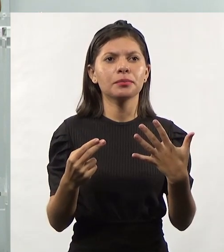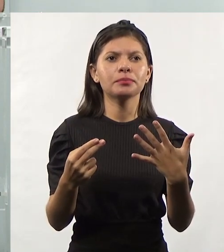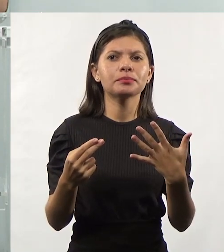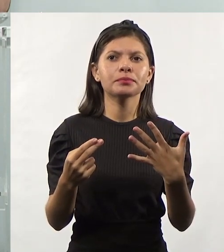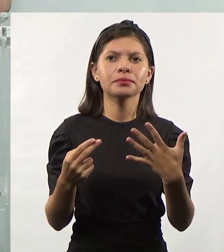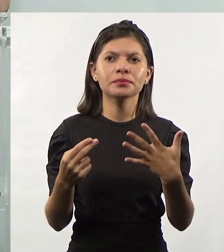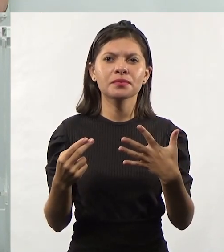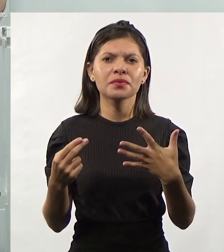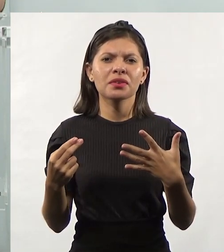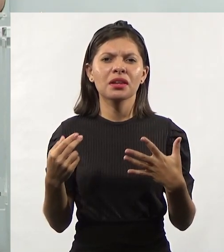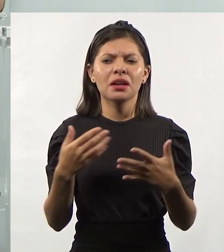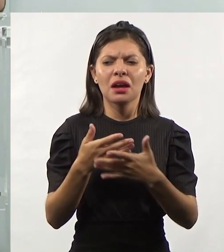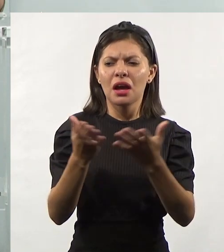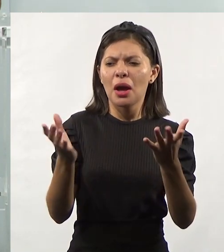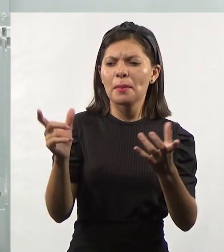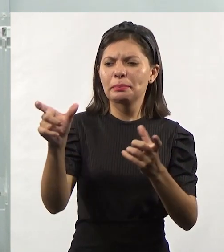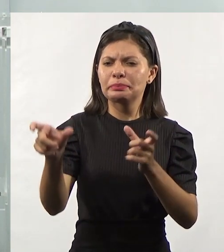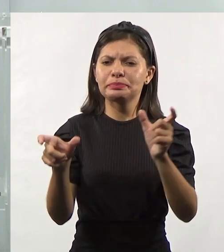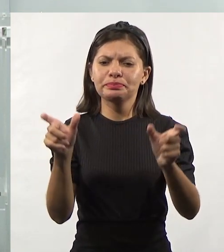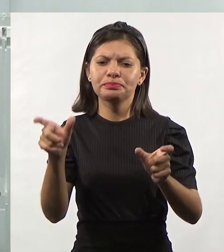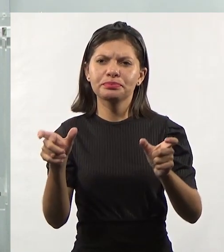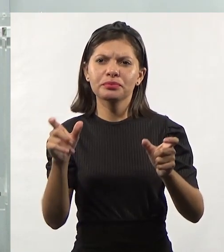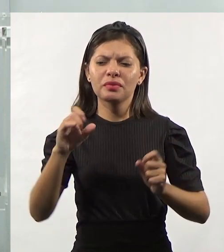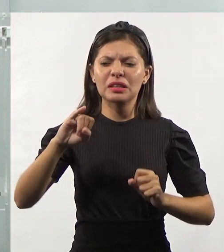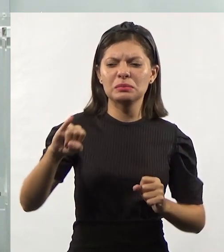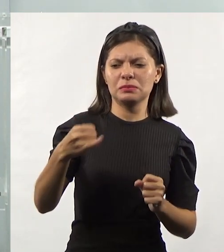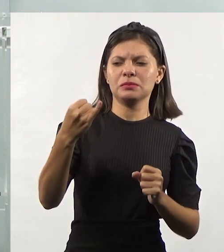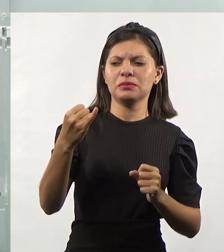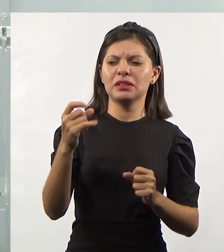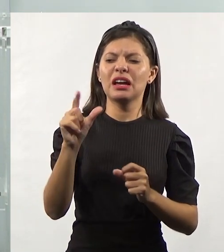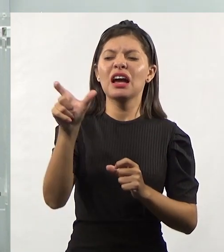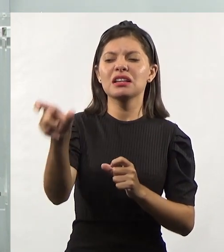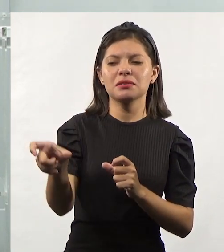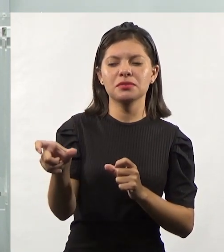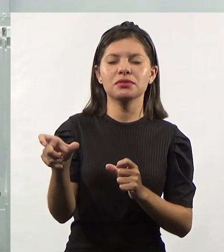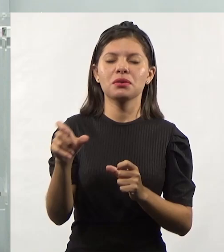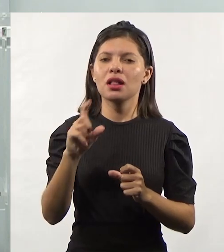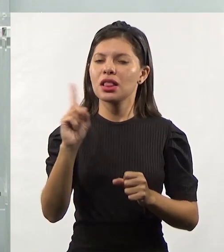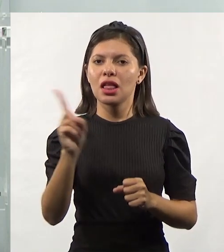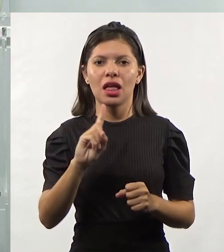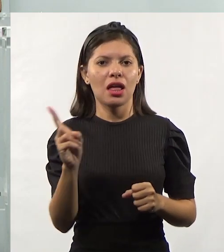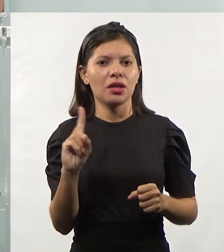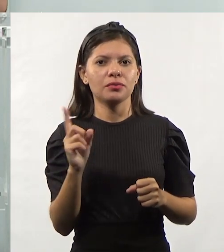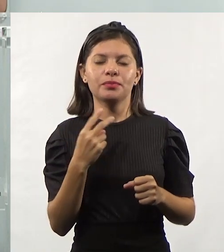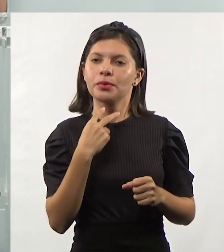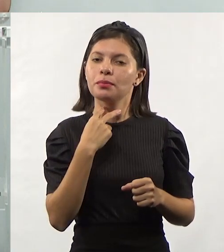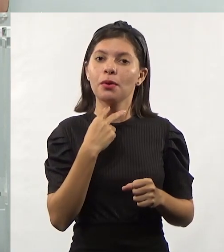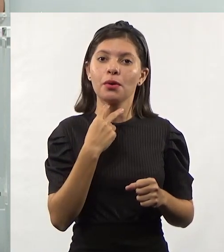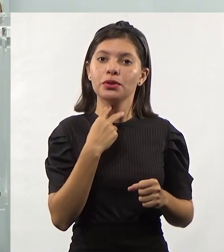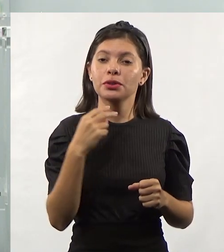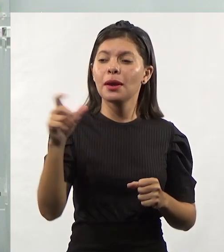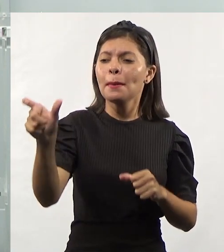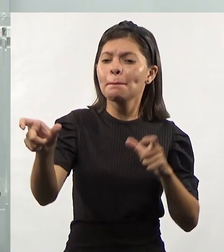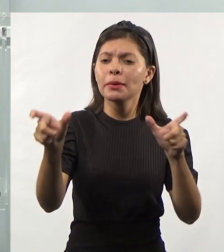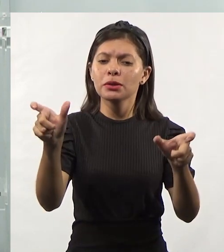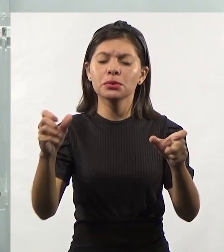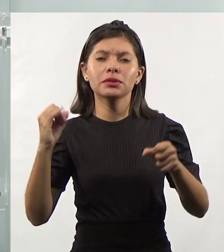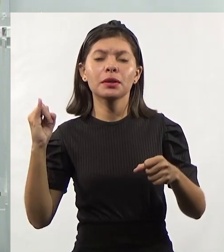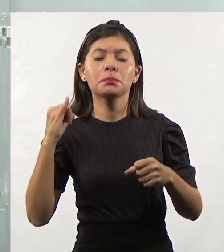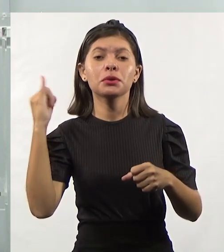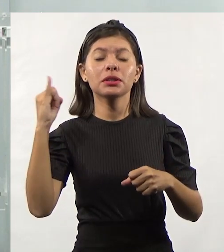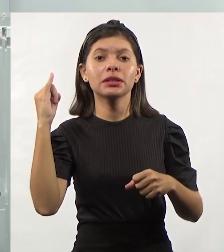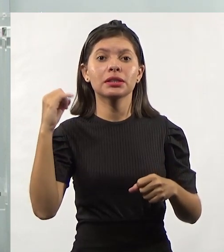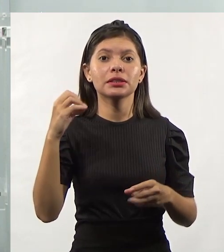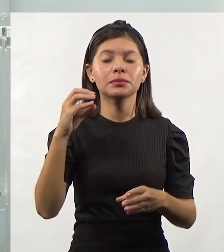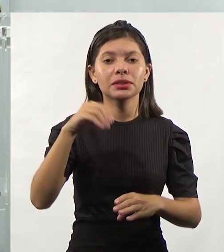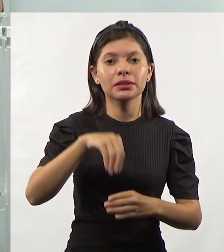um recurso, mas as pessoas são um fator assim, primordial para que as organizações possam,